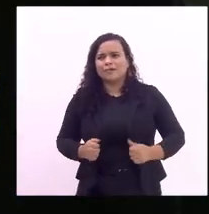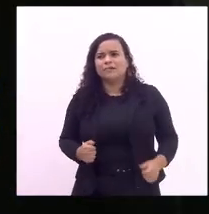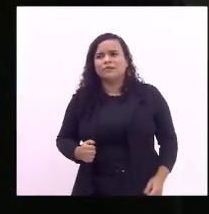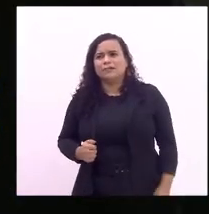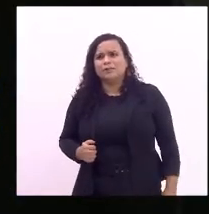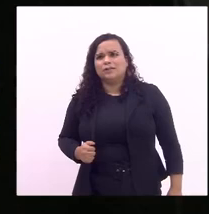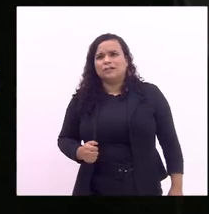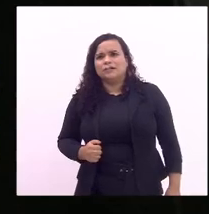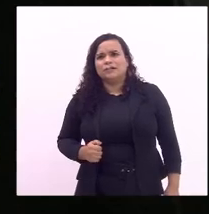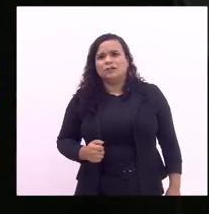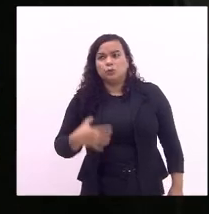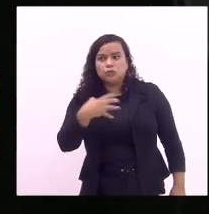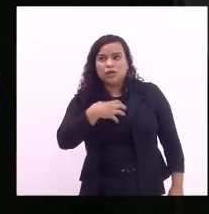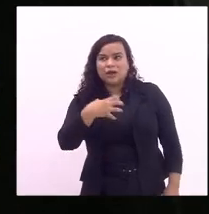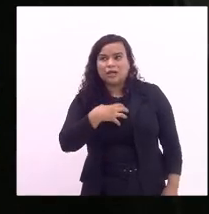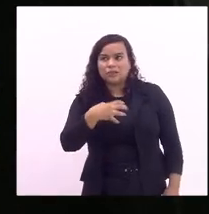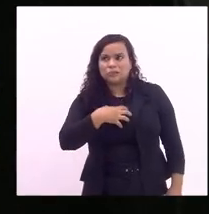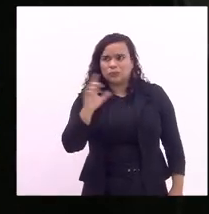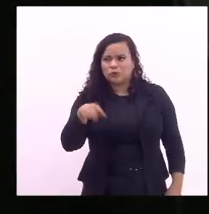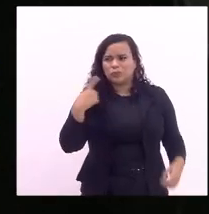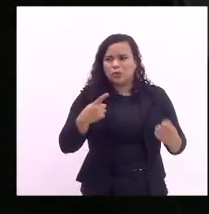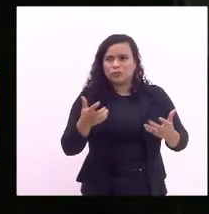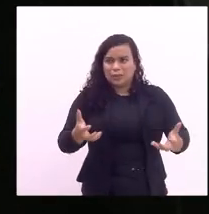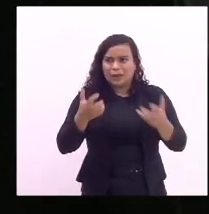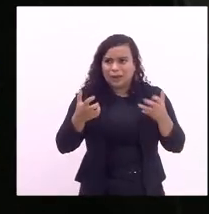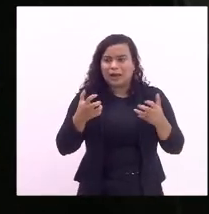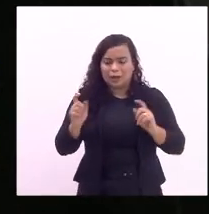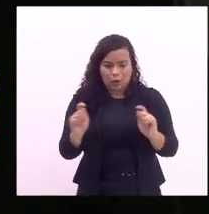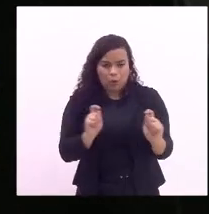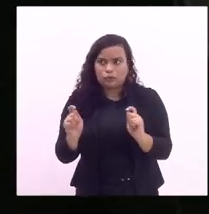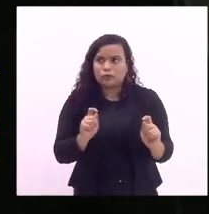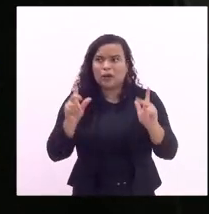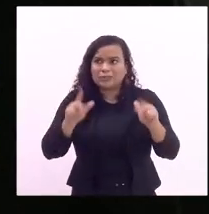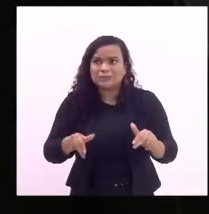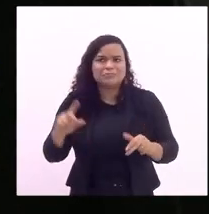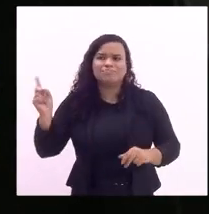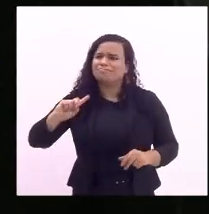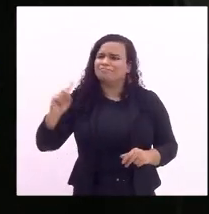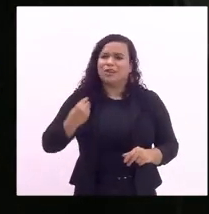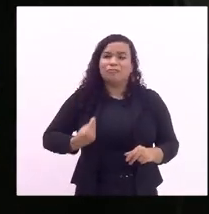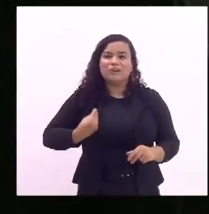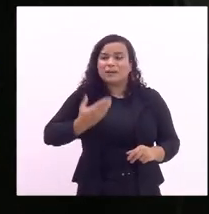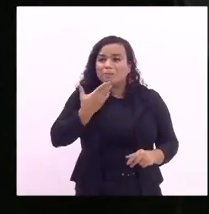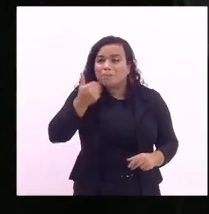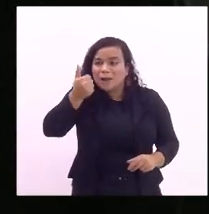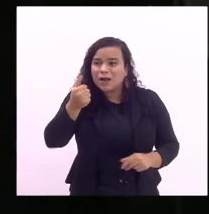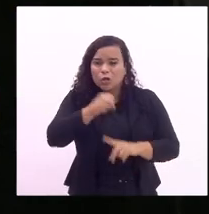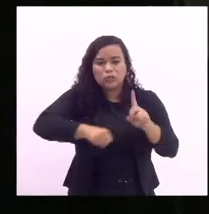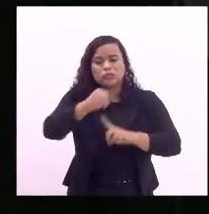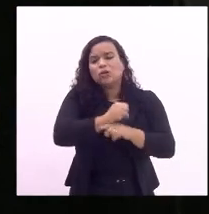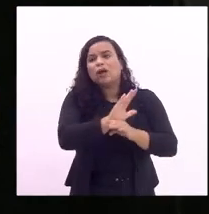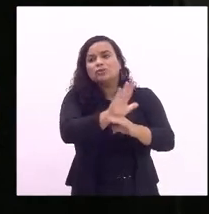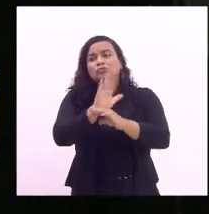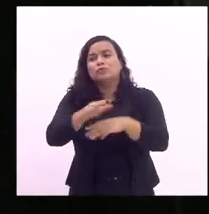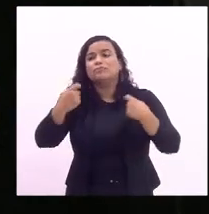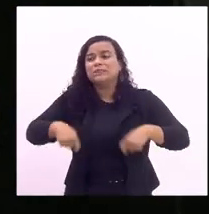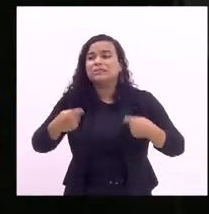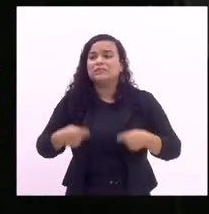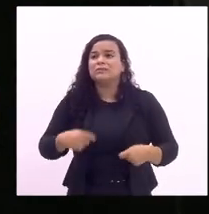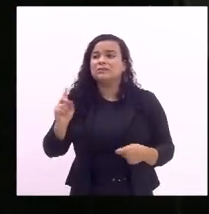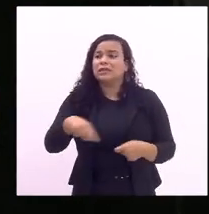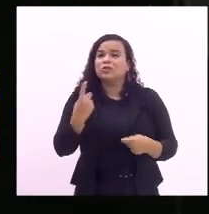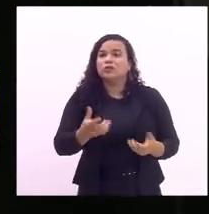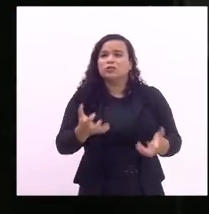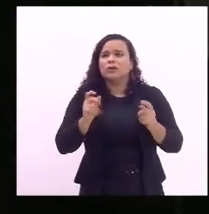a forma que a gente quer de controle e de vida melhor para a nossa sociedade. A gente quer que quem